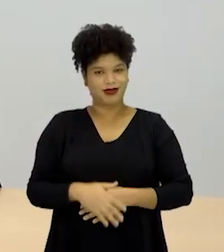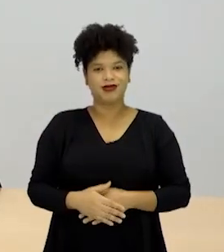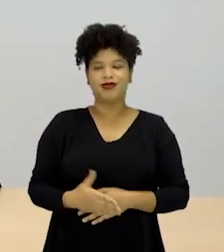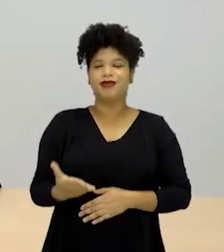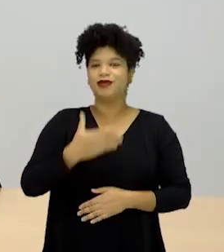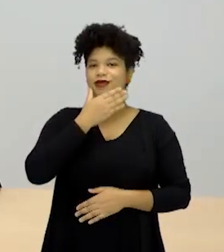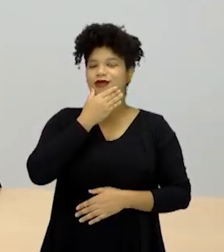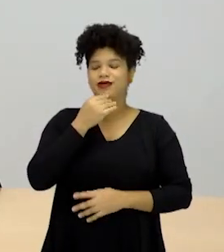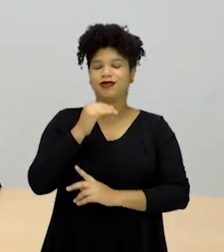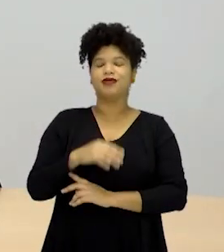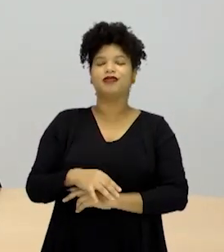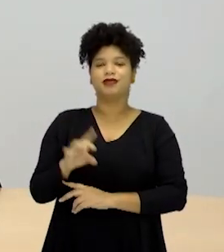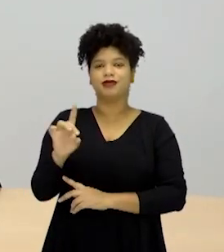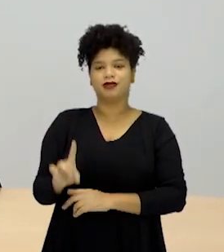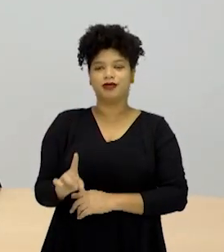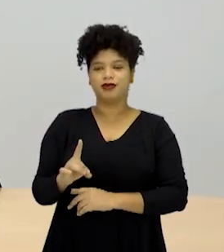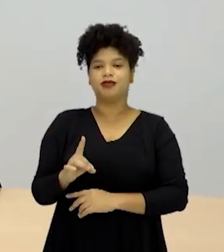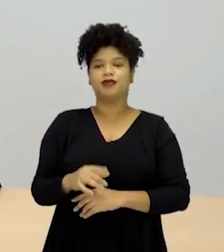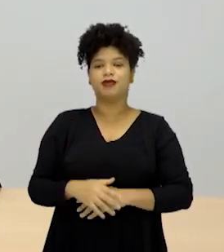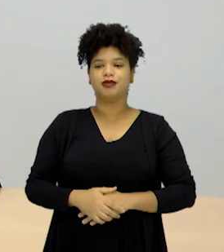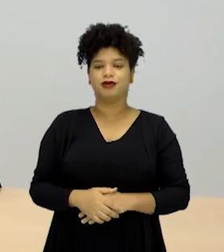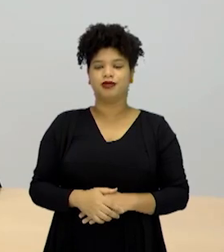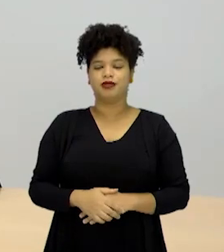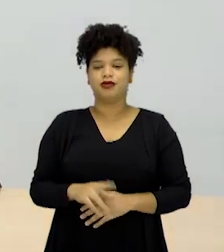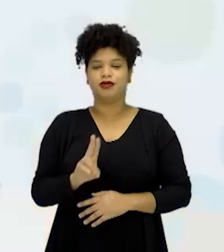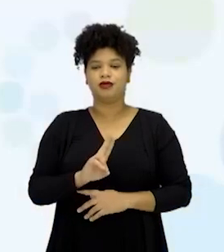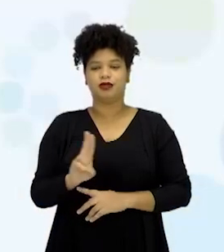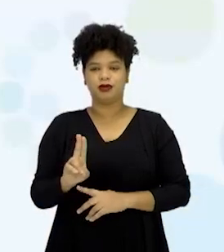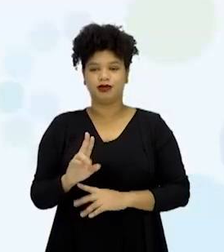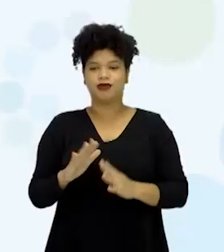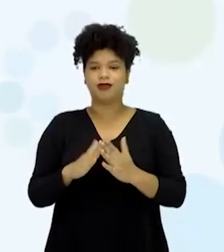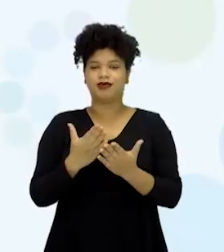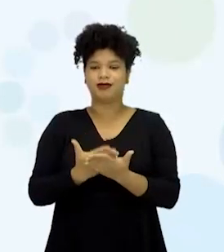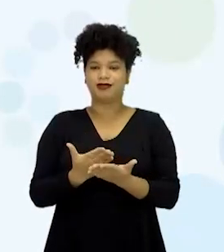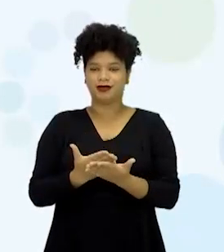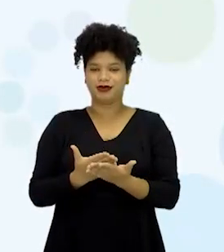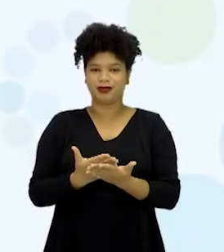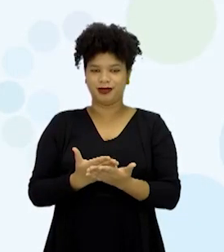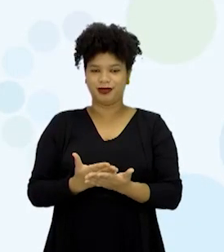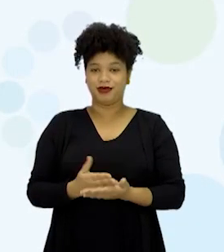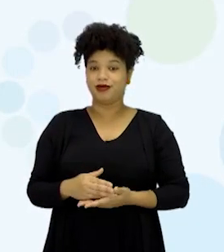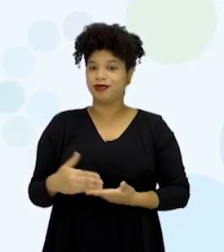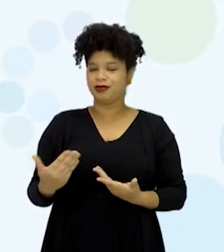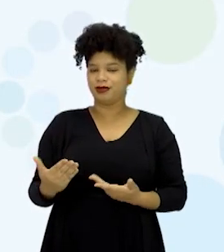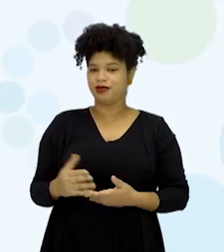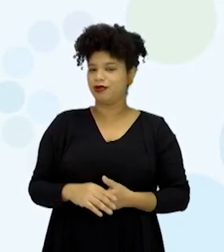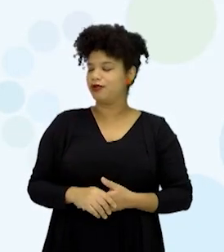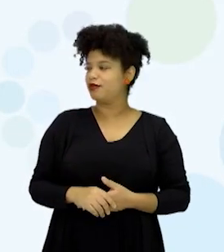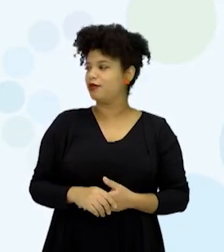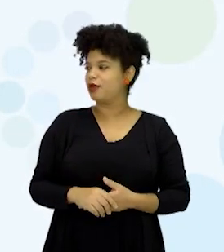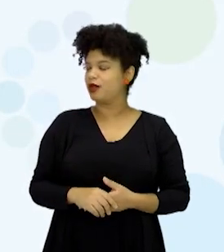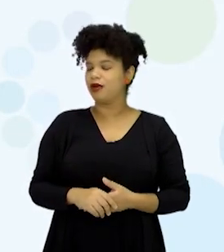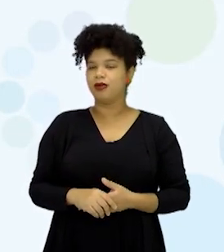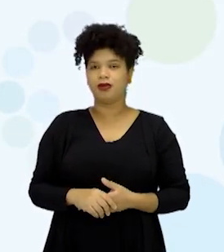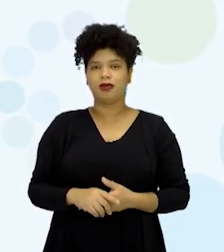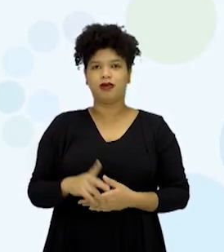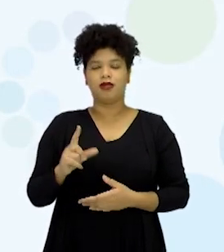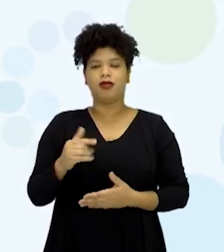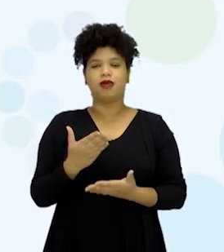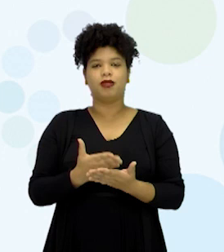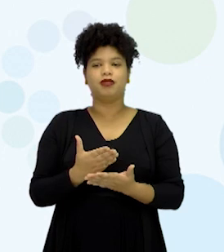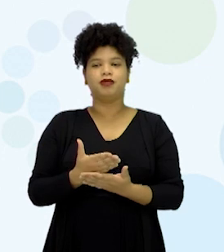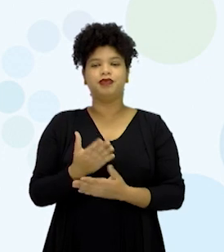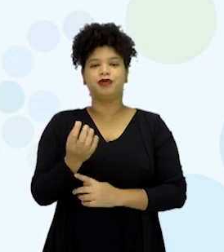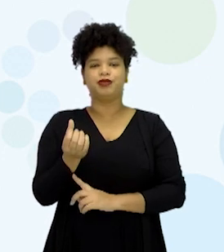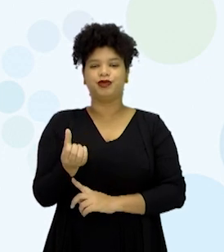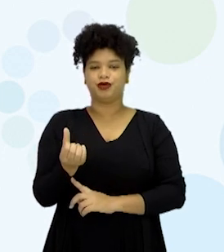nosso diretor colocar na telinha para vocês o nome da nossa aula. Relatório de pesquisa amostral, nós estamos na aula 6.